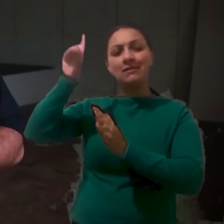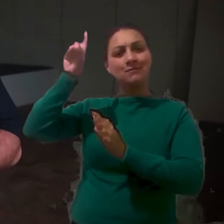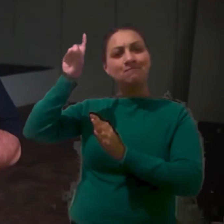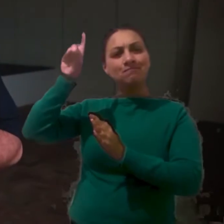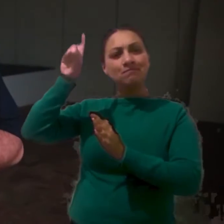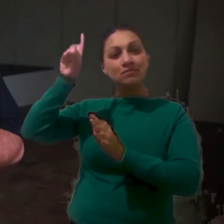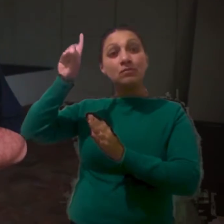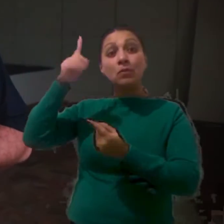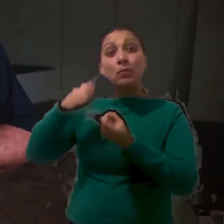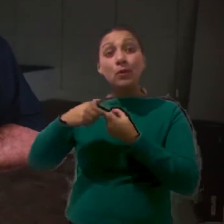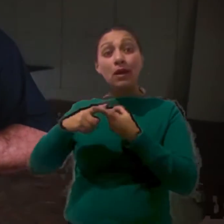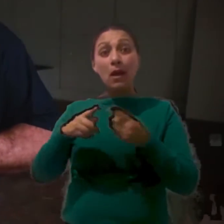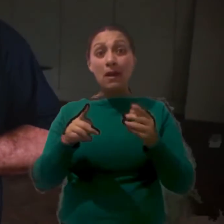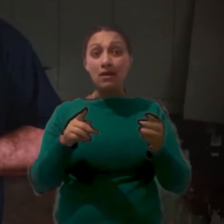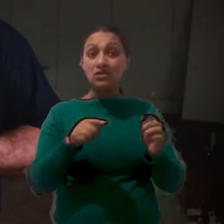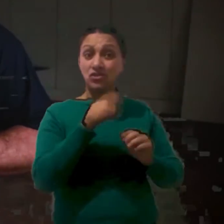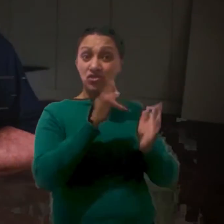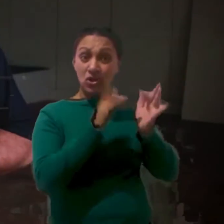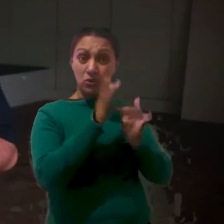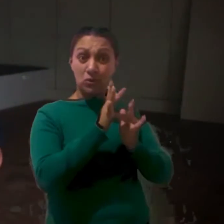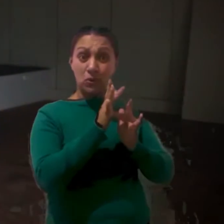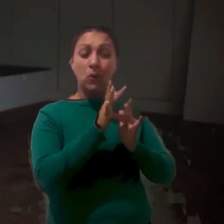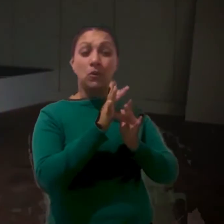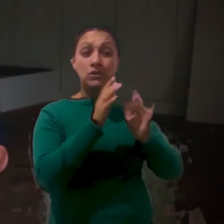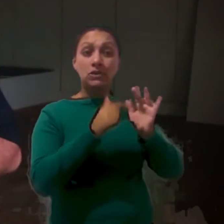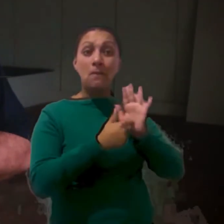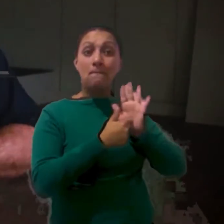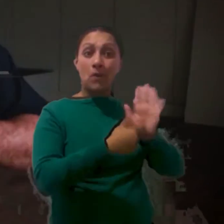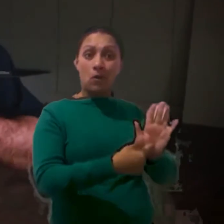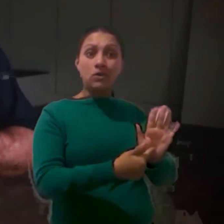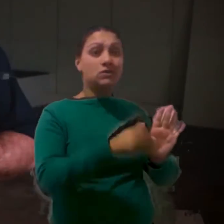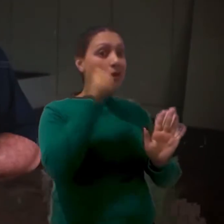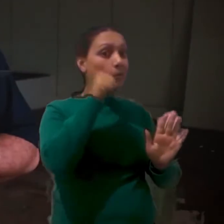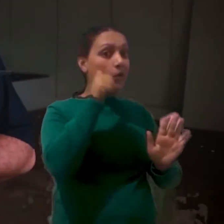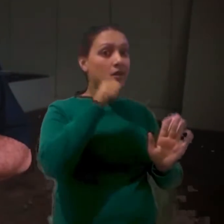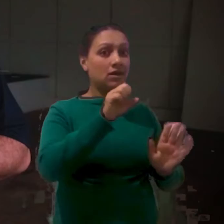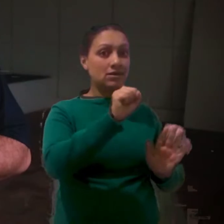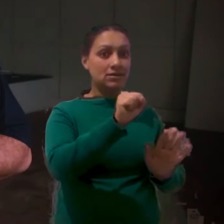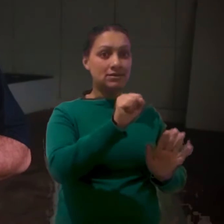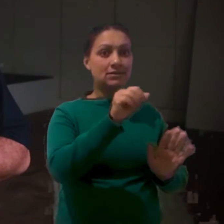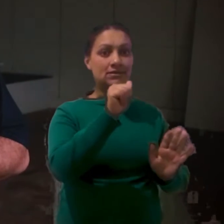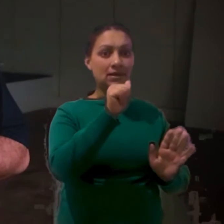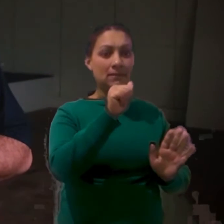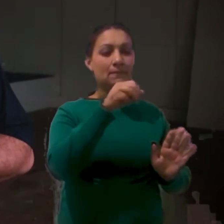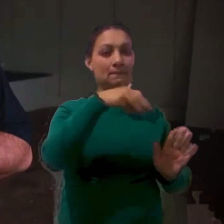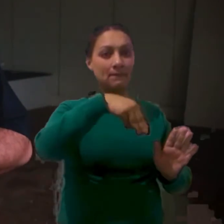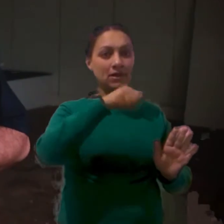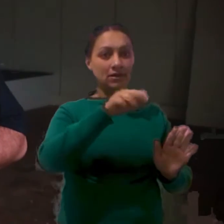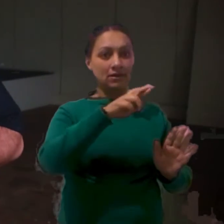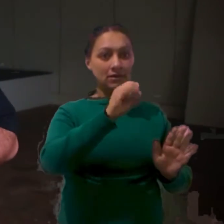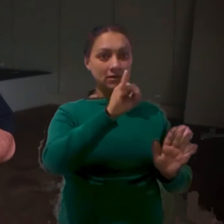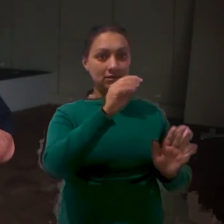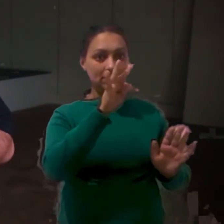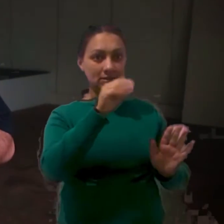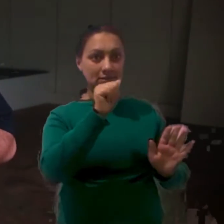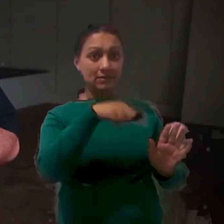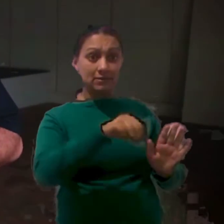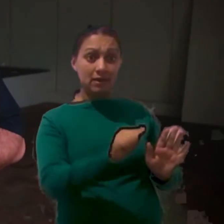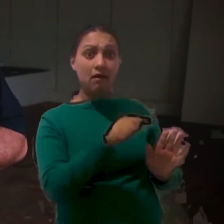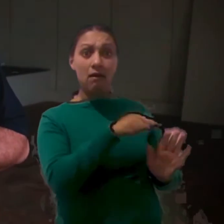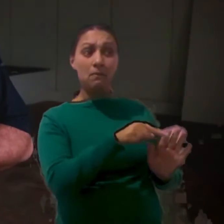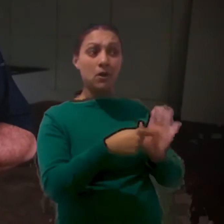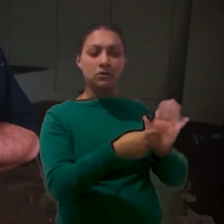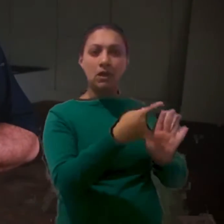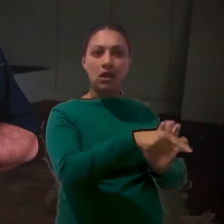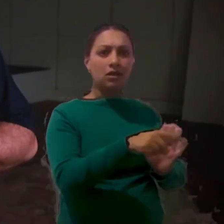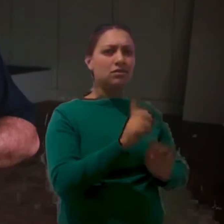em verdade o próprio jesus ele menciona a respeito da adoração que quando ele fala para uma